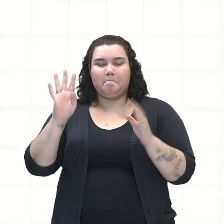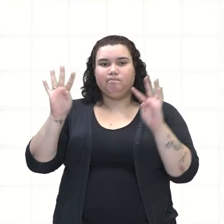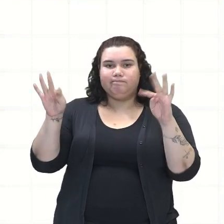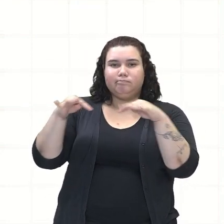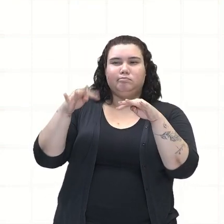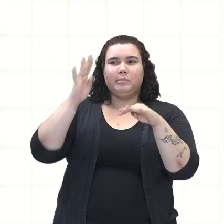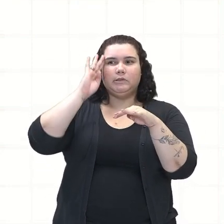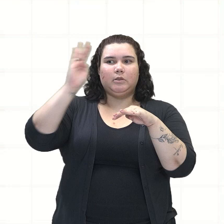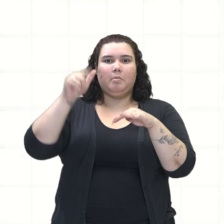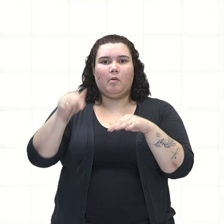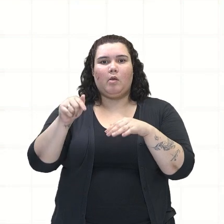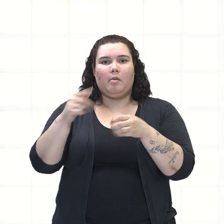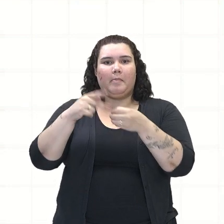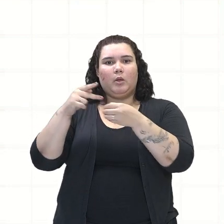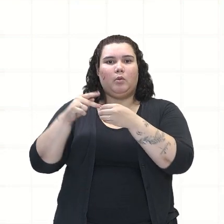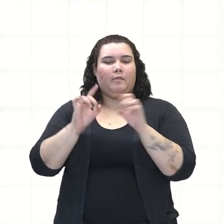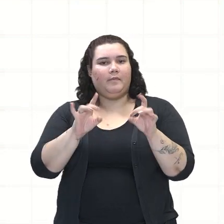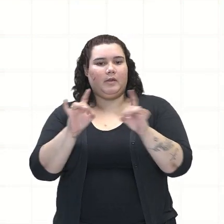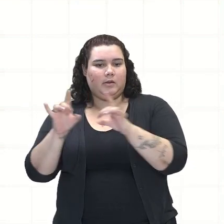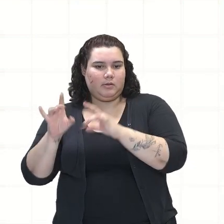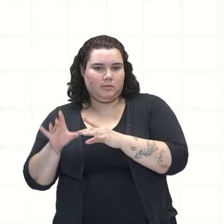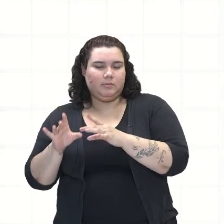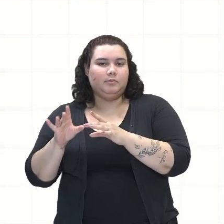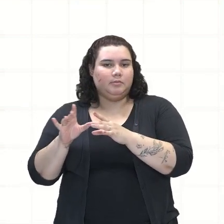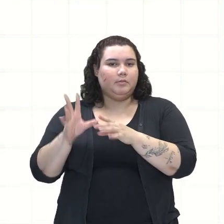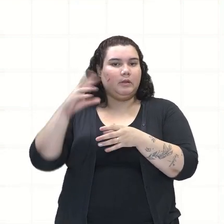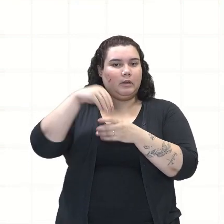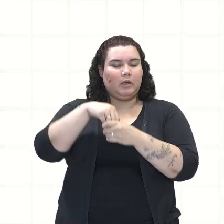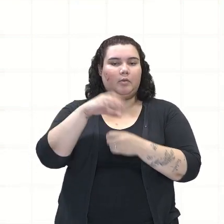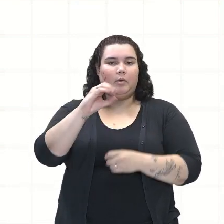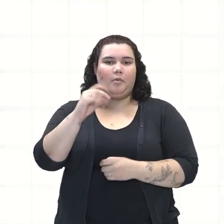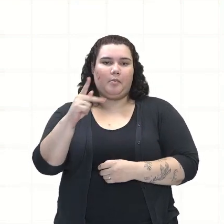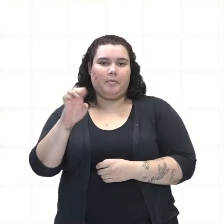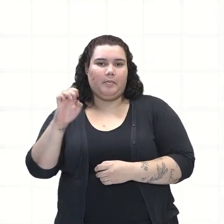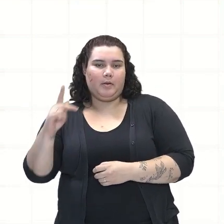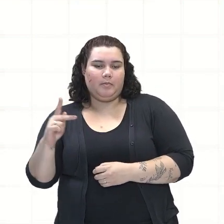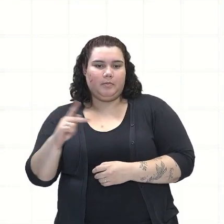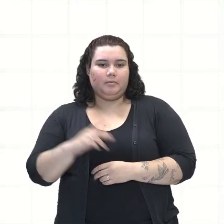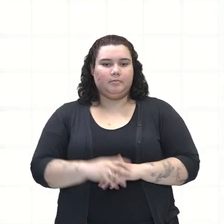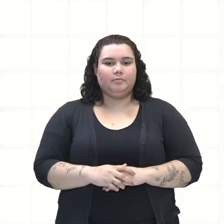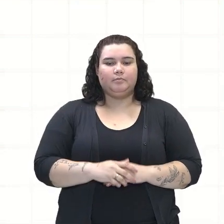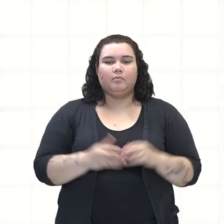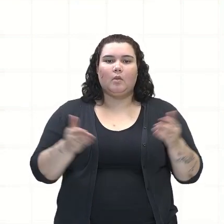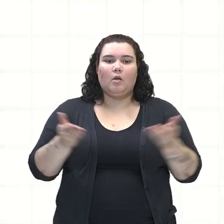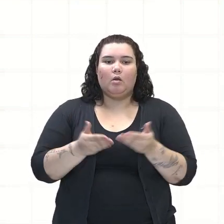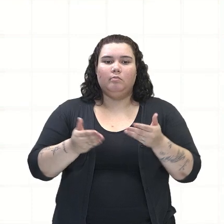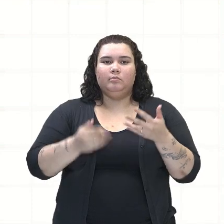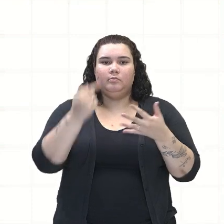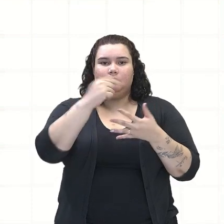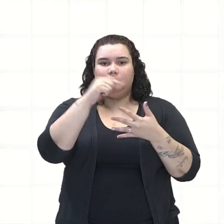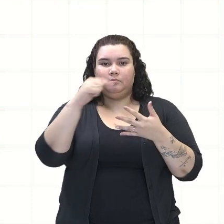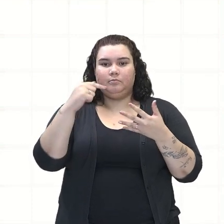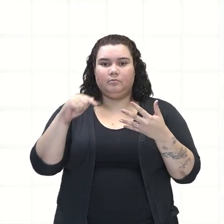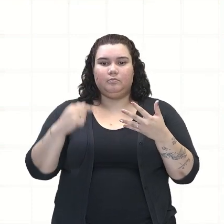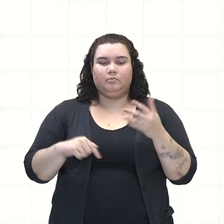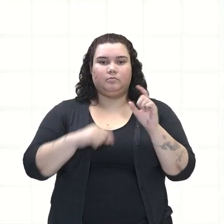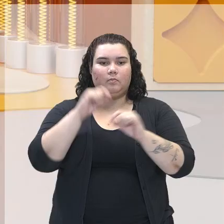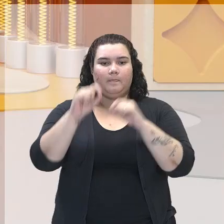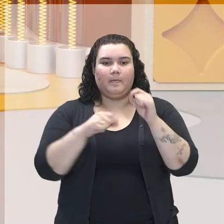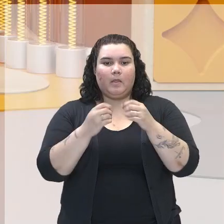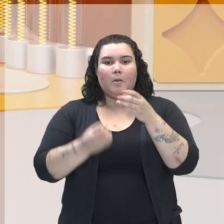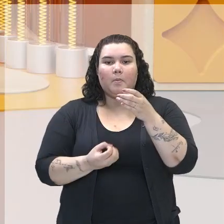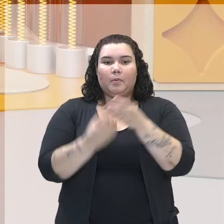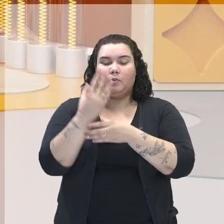dentro dessa organização, da chamada OPEP, certo? E agora eu gostaria de pontuar com vocês aqui a produção